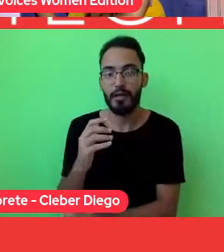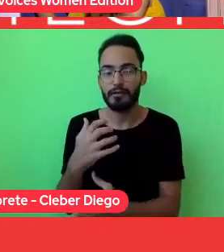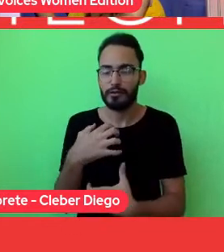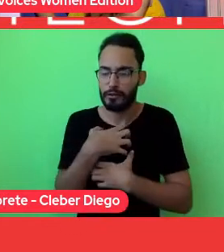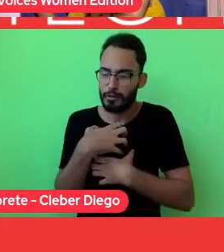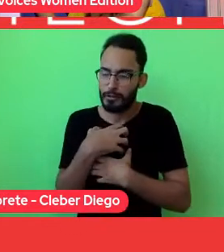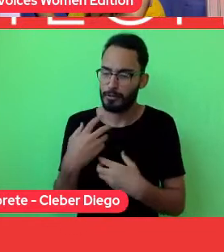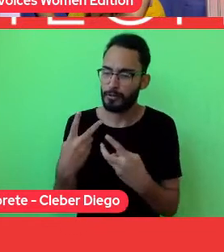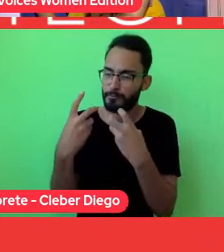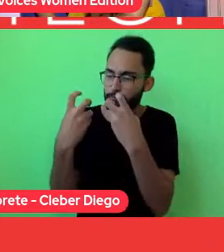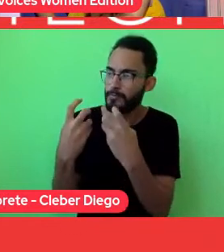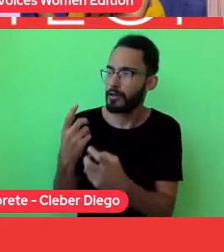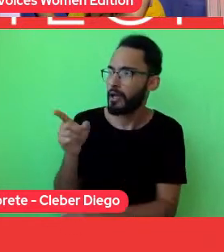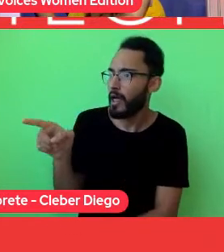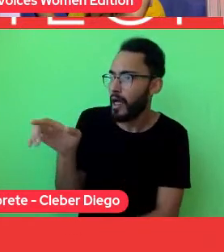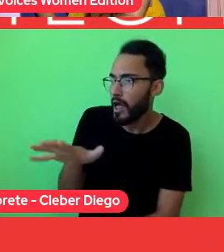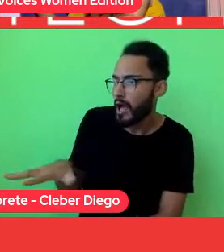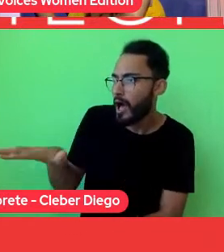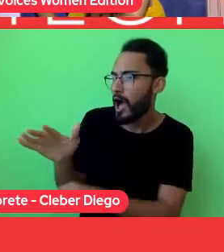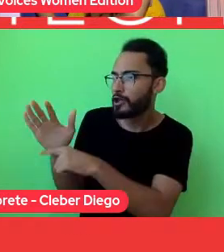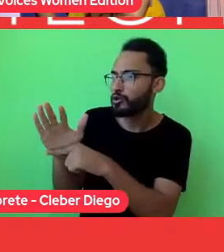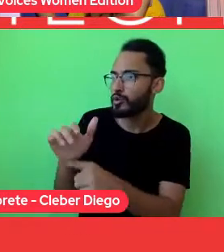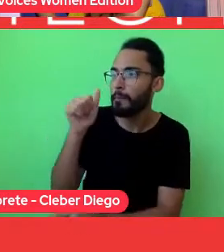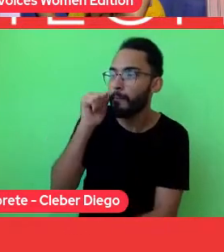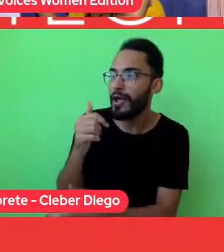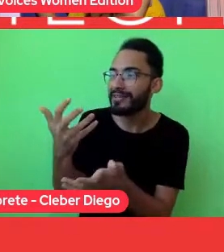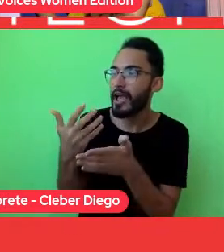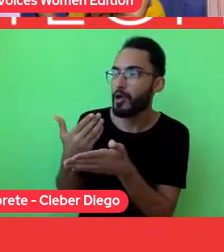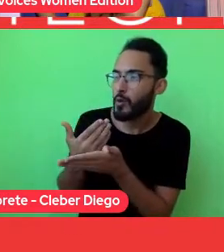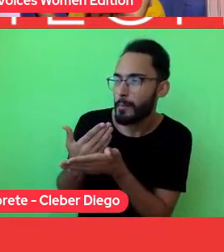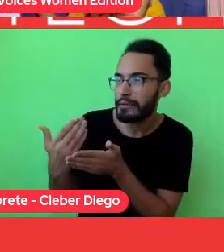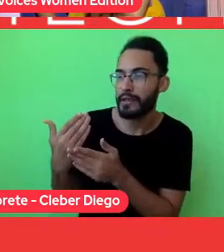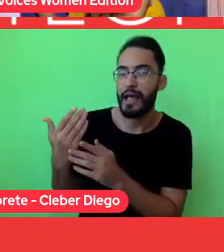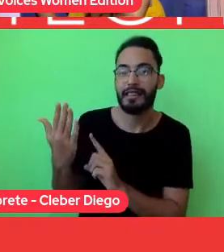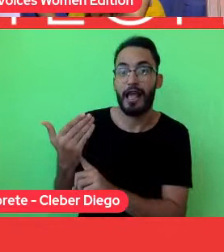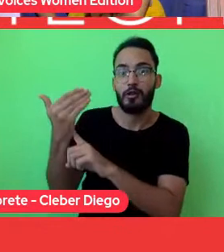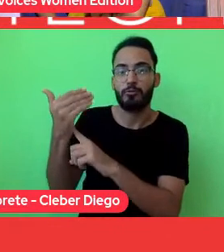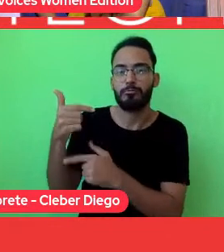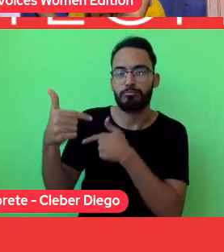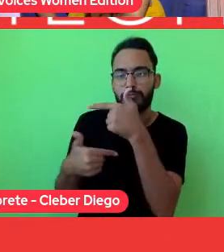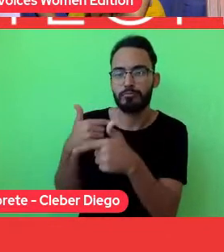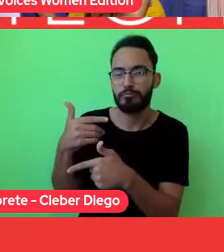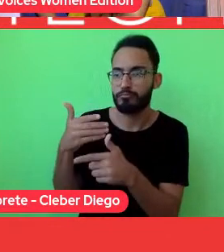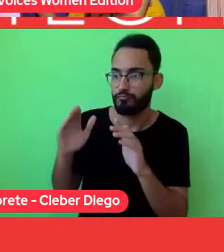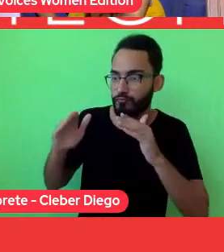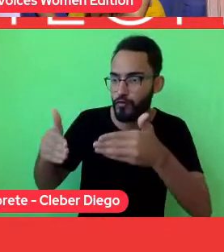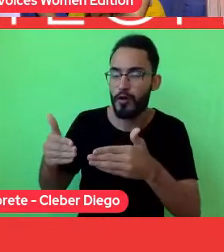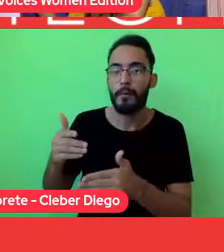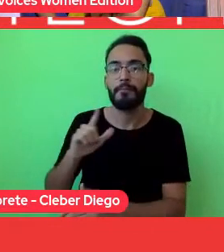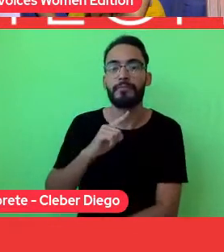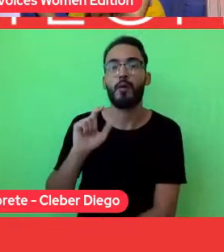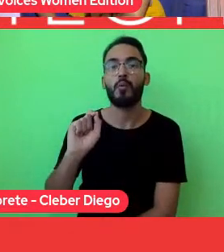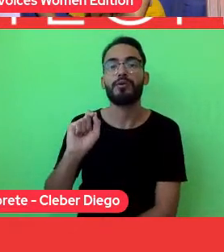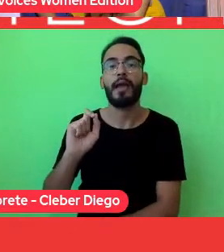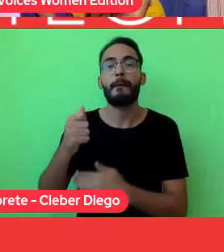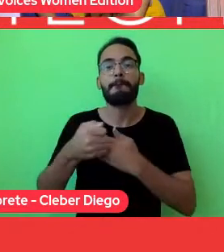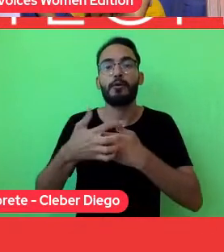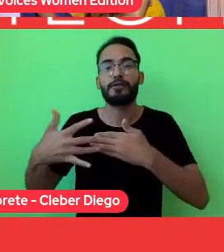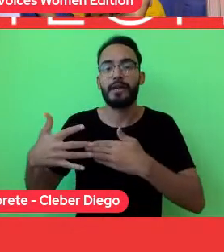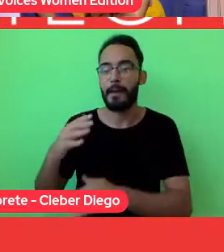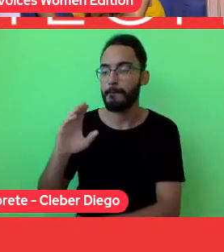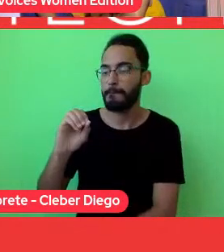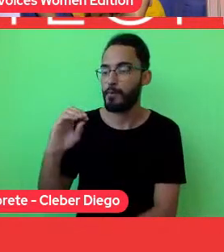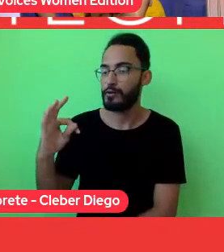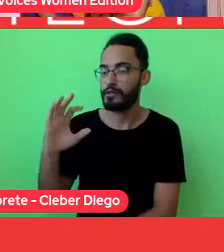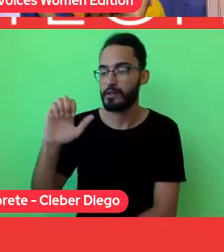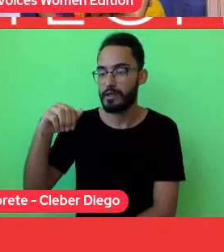eles ajudam mulheres que queiram começar, ingressar na área de tecnologia através de um bootcamp de 6 meses, né? Então,